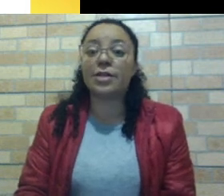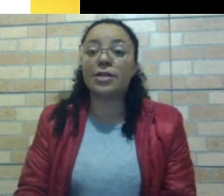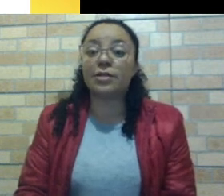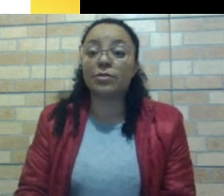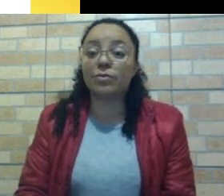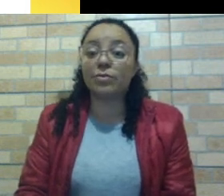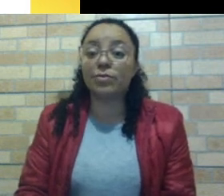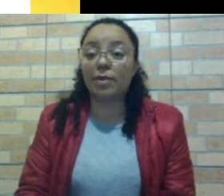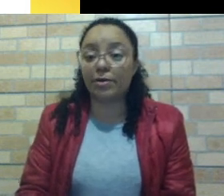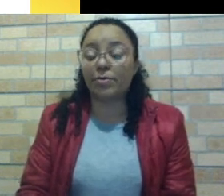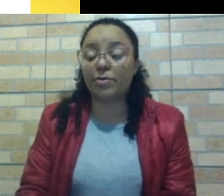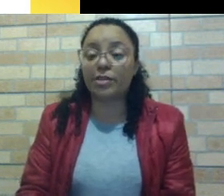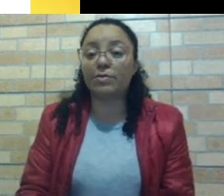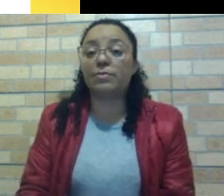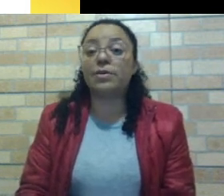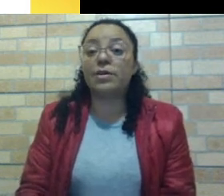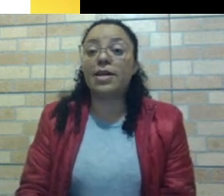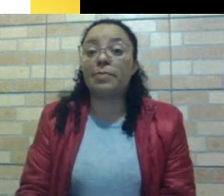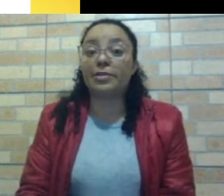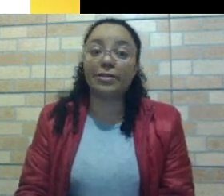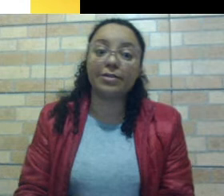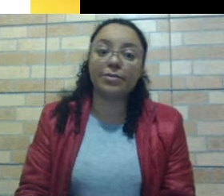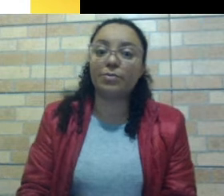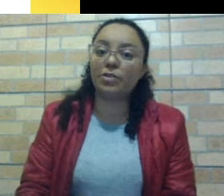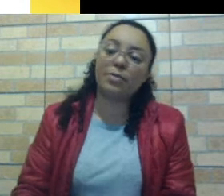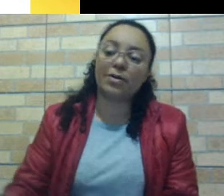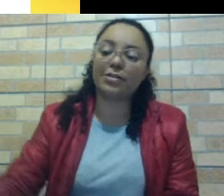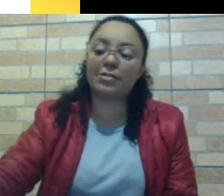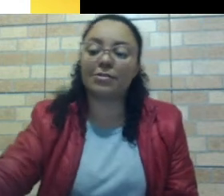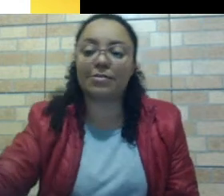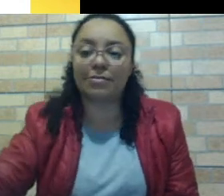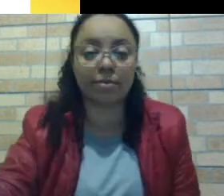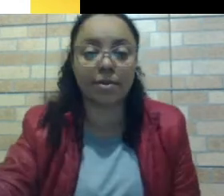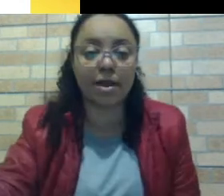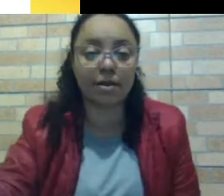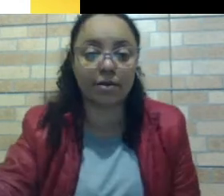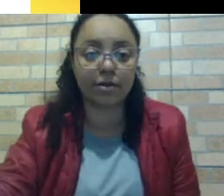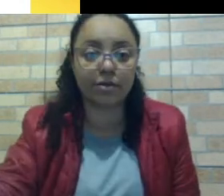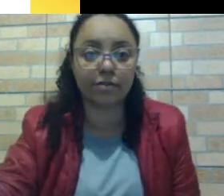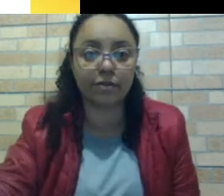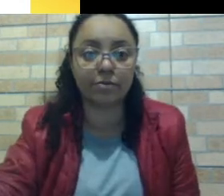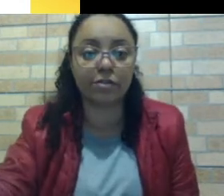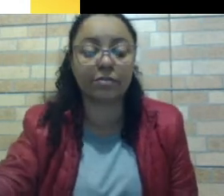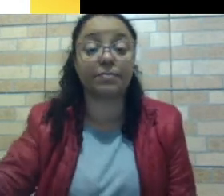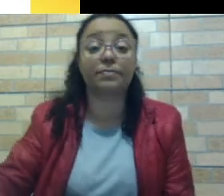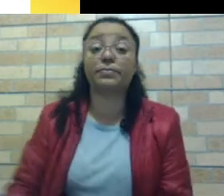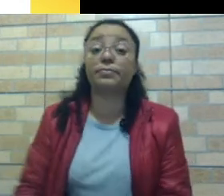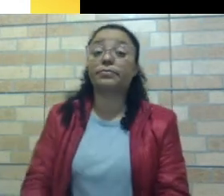cenas do Michael Winslow praticando beatbox. Agora nós